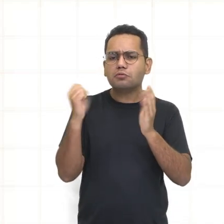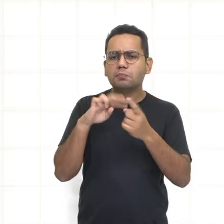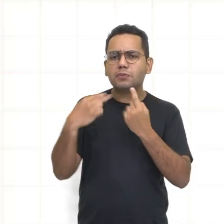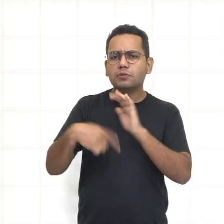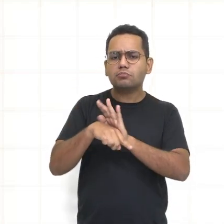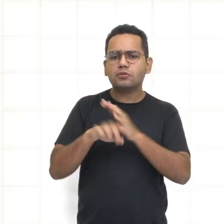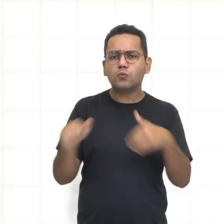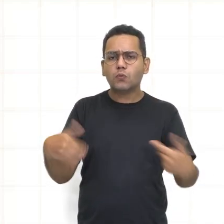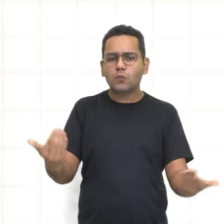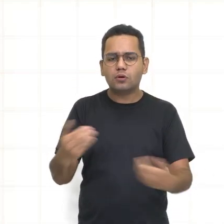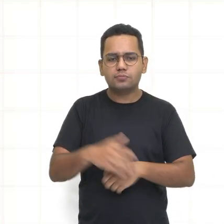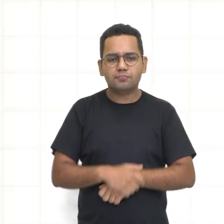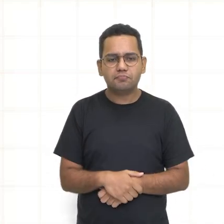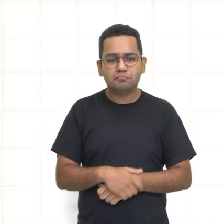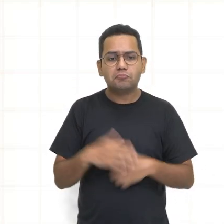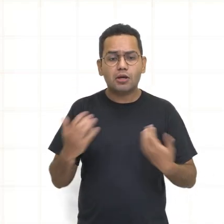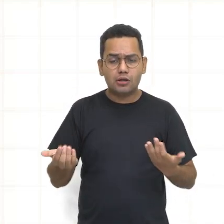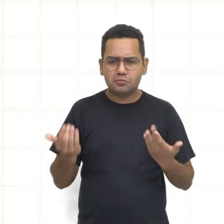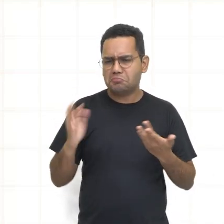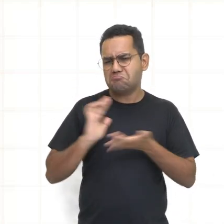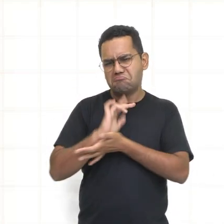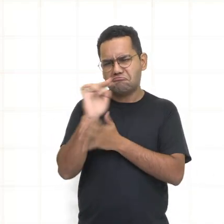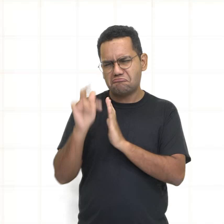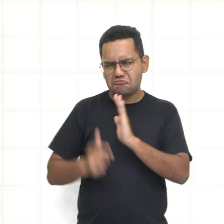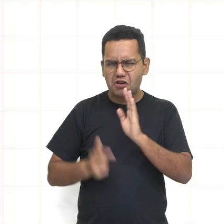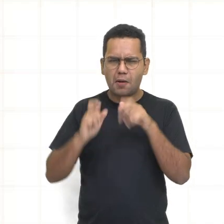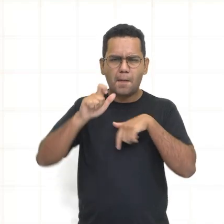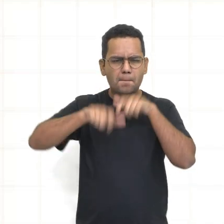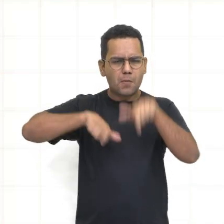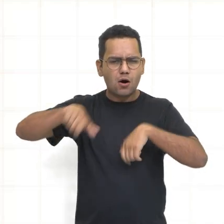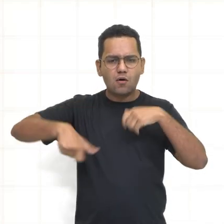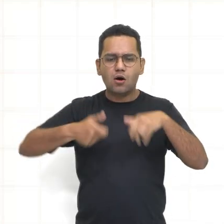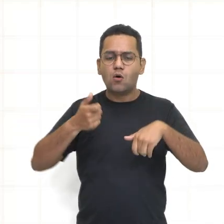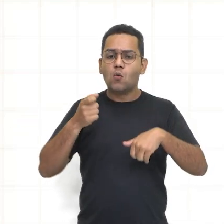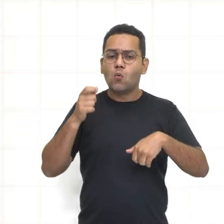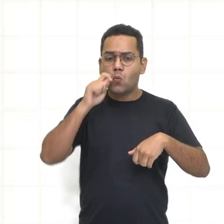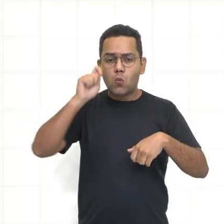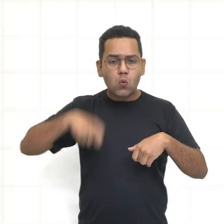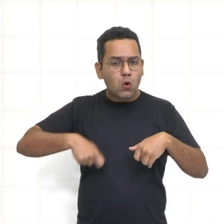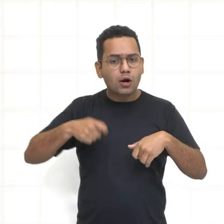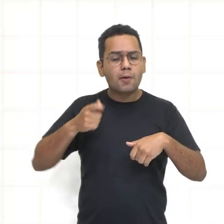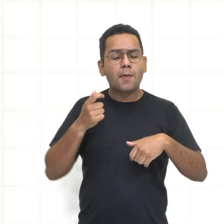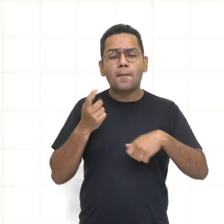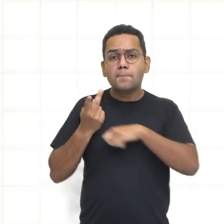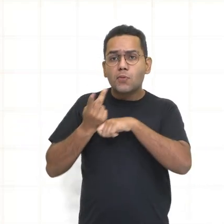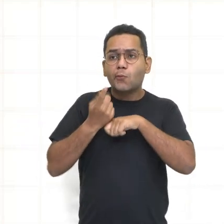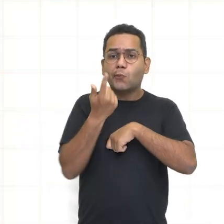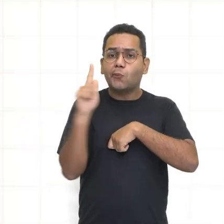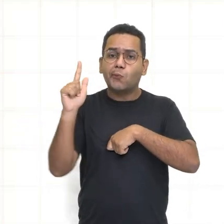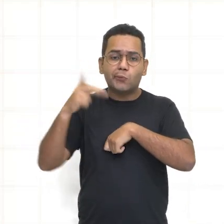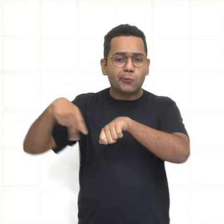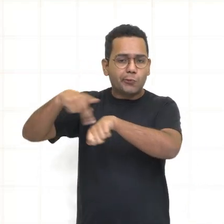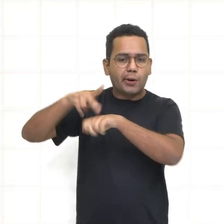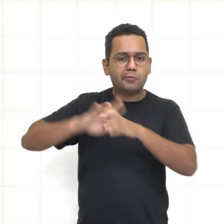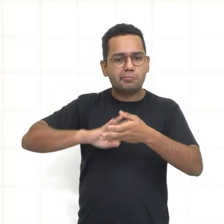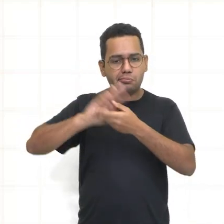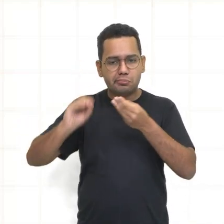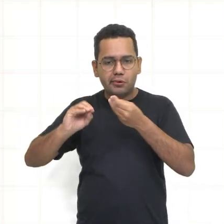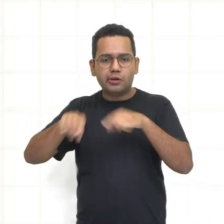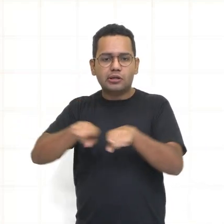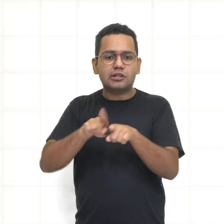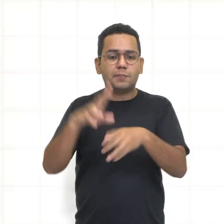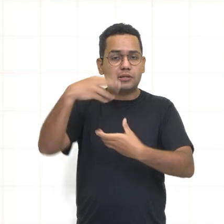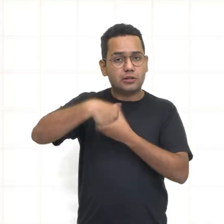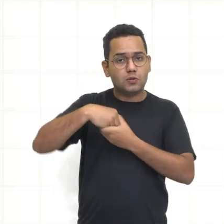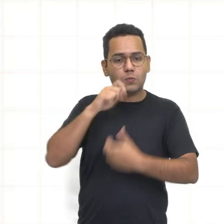de ucranianos buscando refúgio em países vizinhos e dentro da própria Ucrânia. Cidades foram